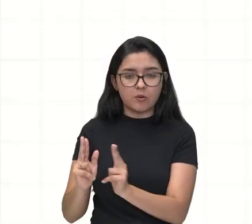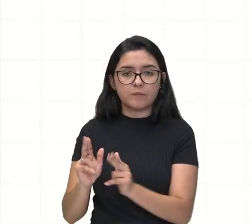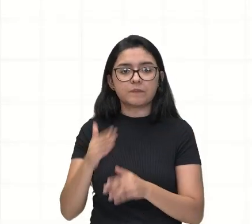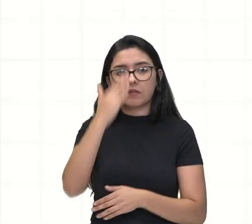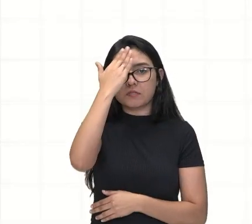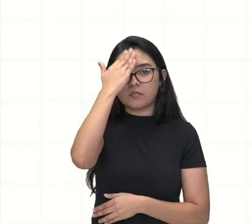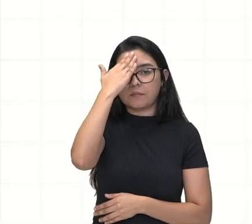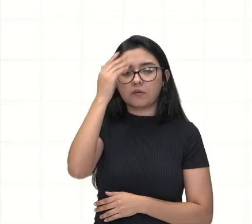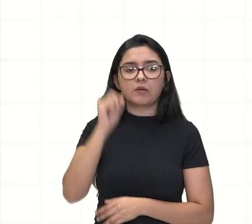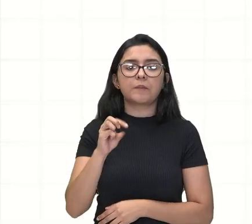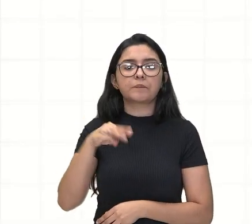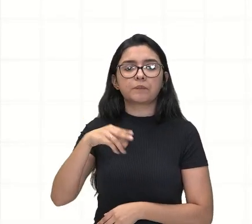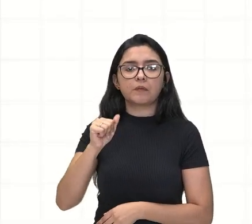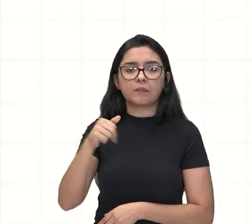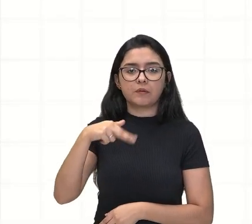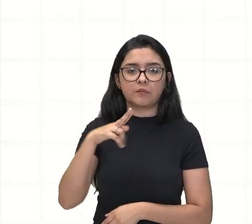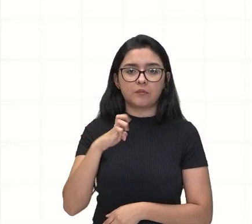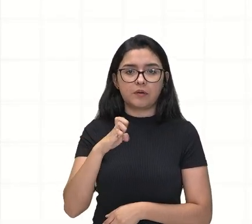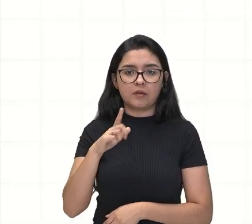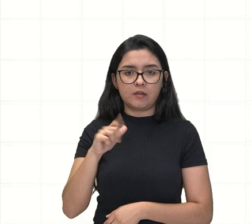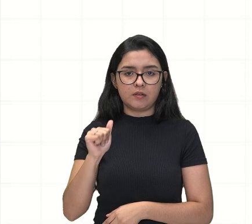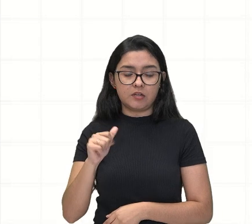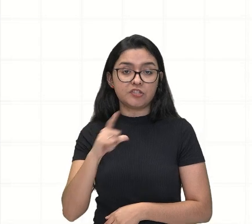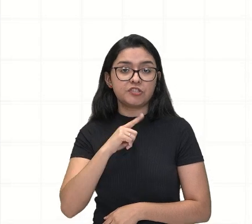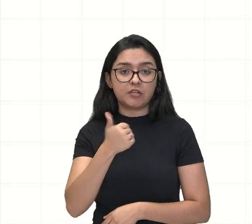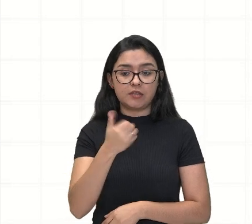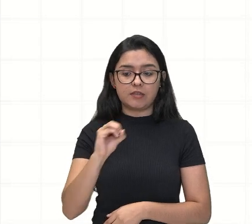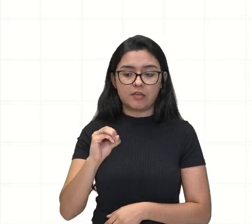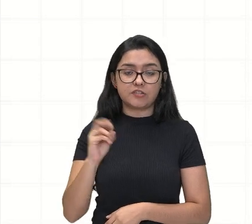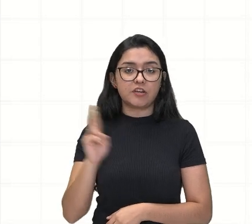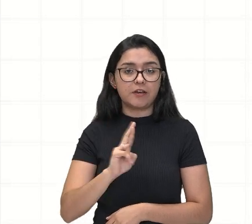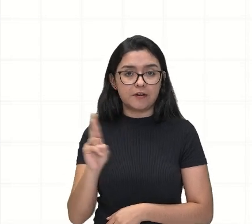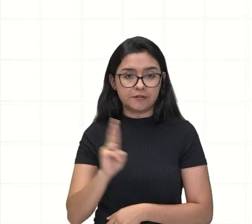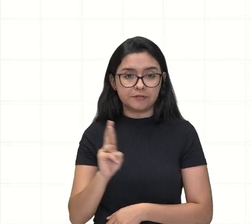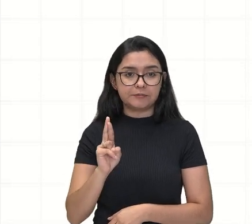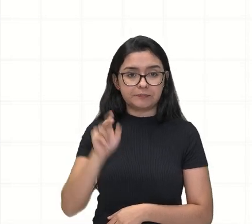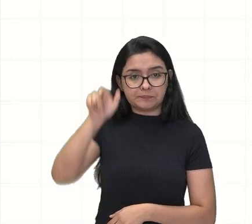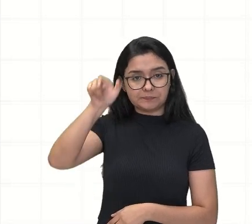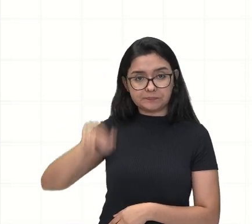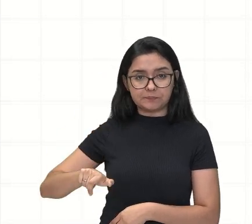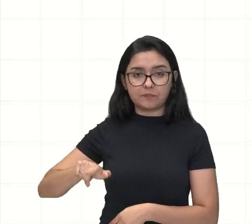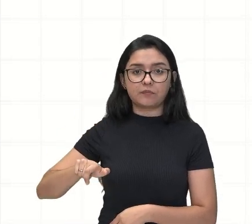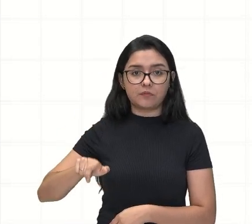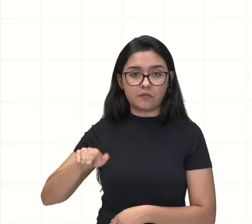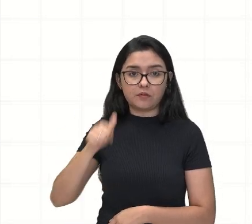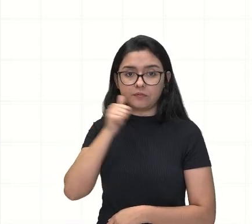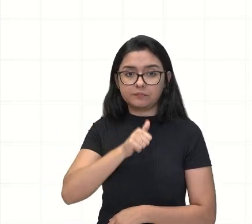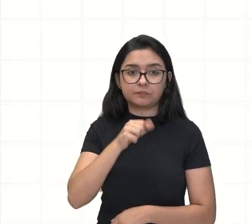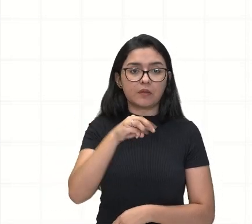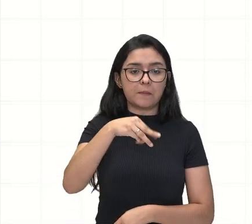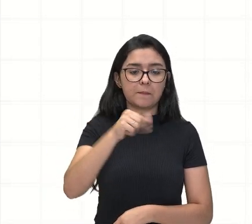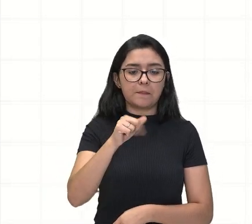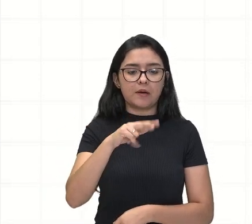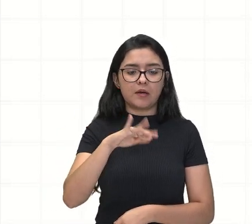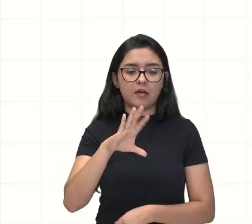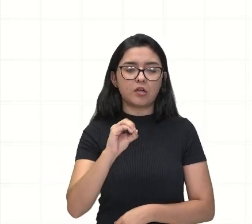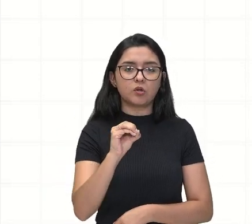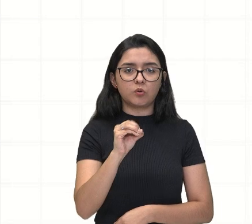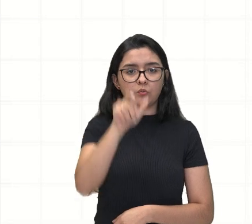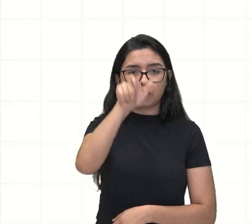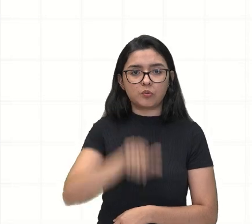R$10, olha só, Manuela tinha R$10, vou marcar aqui. Mário só